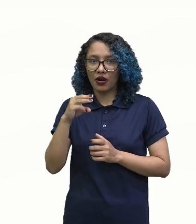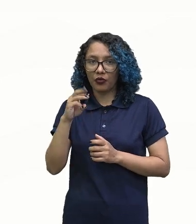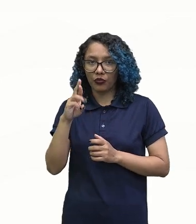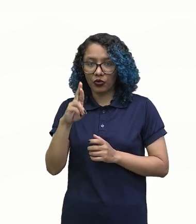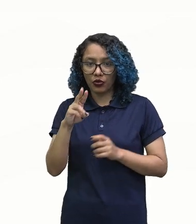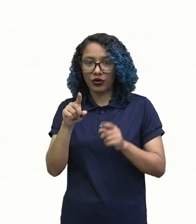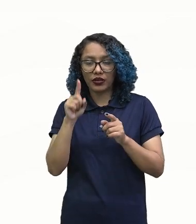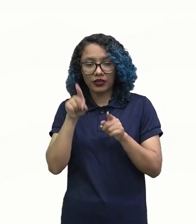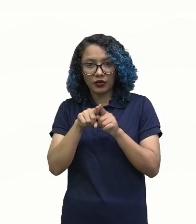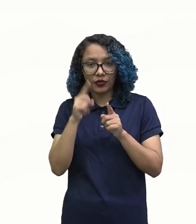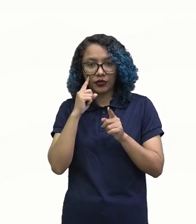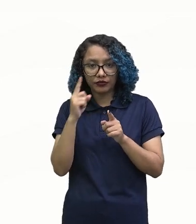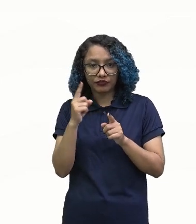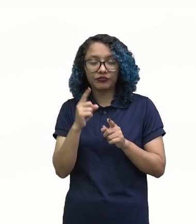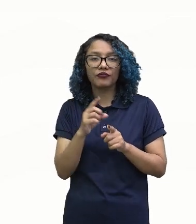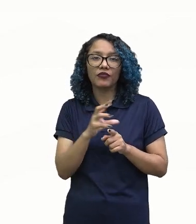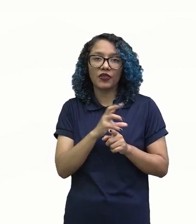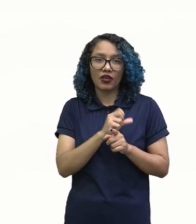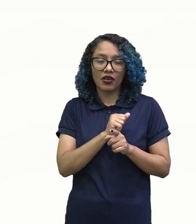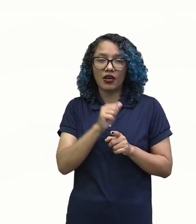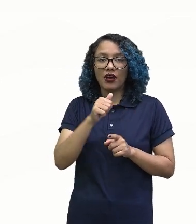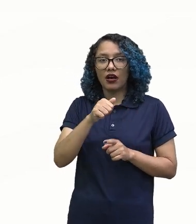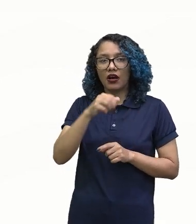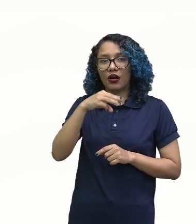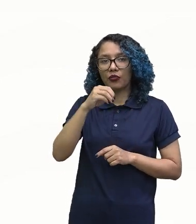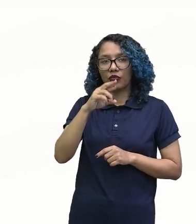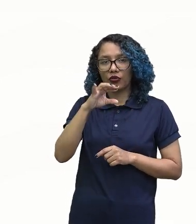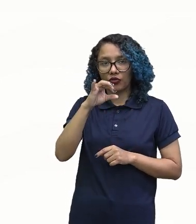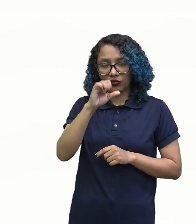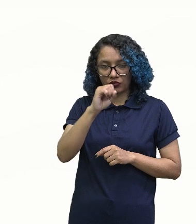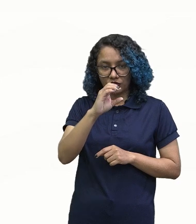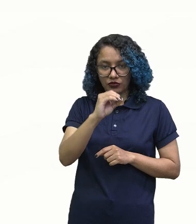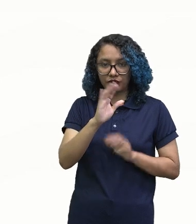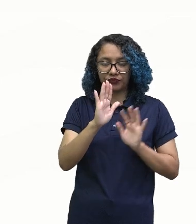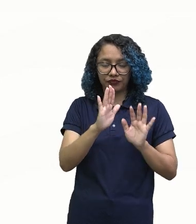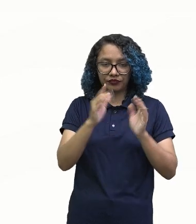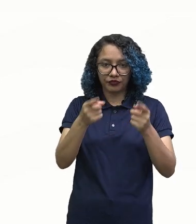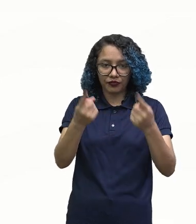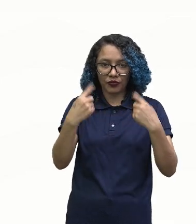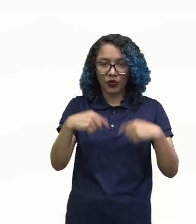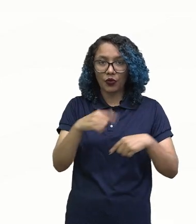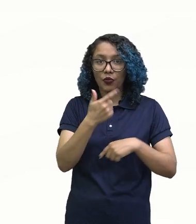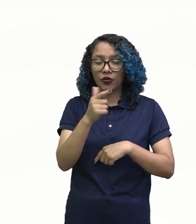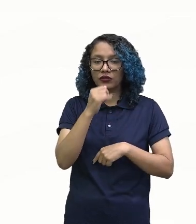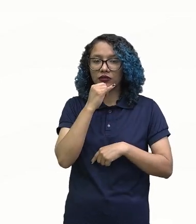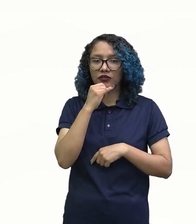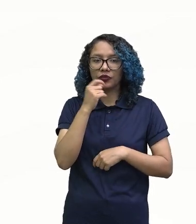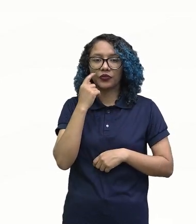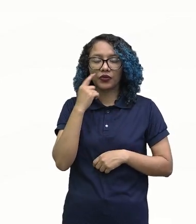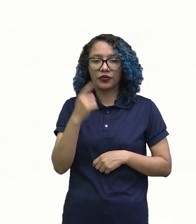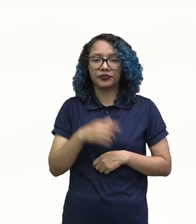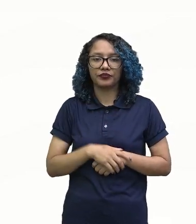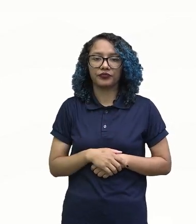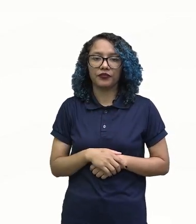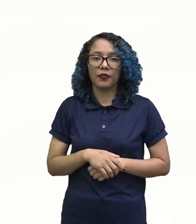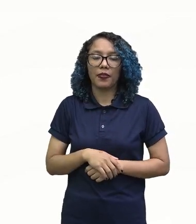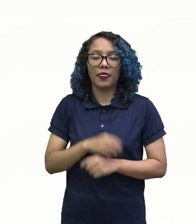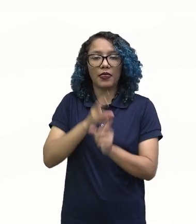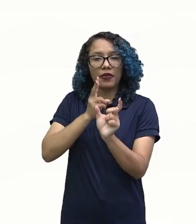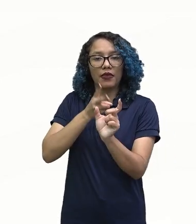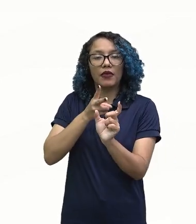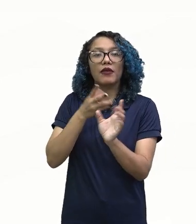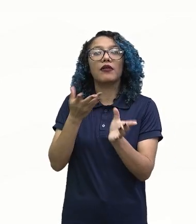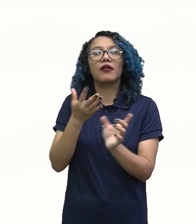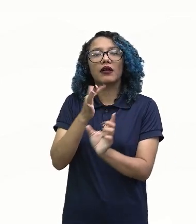Cafeteira. Observe que agora nós temos a palavra café, que no caso é o radical,